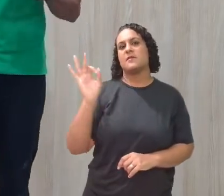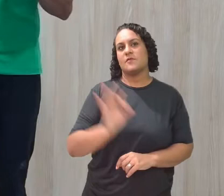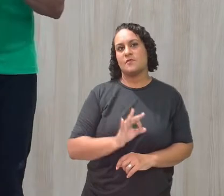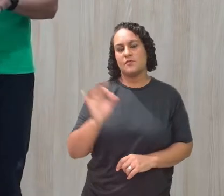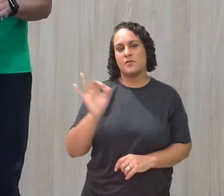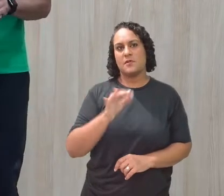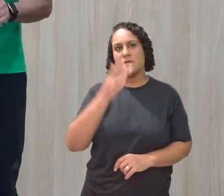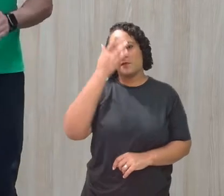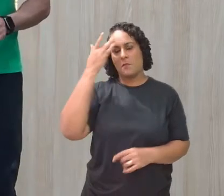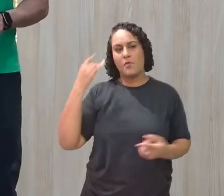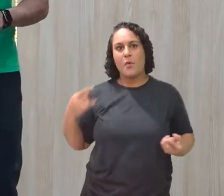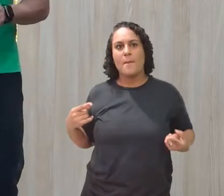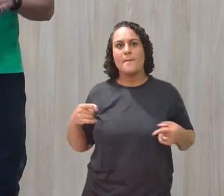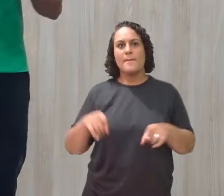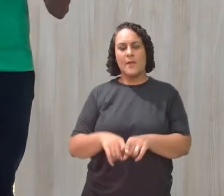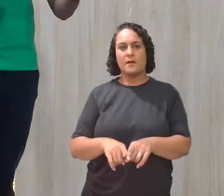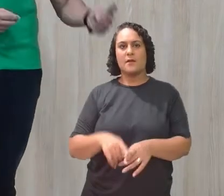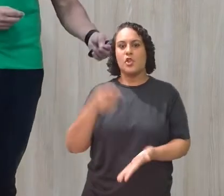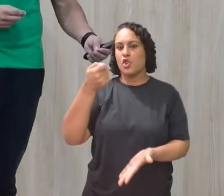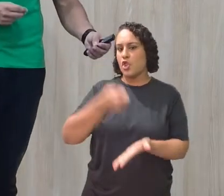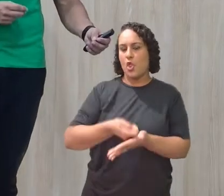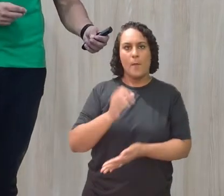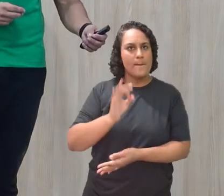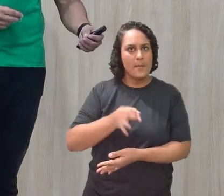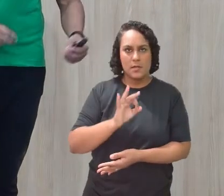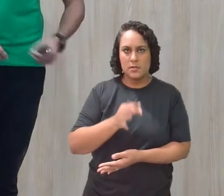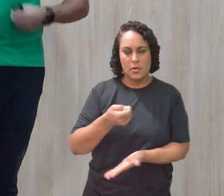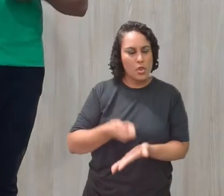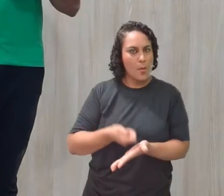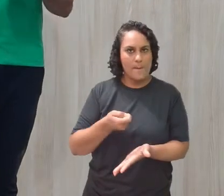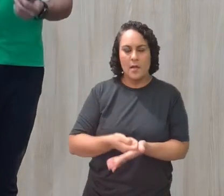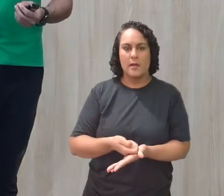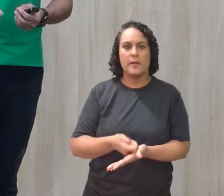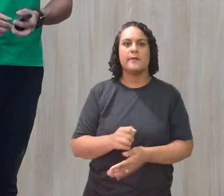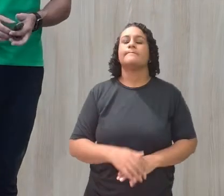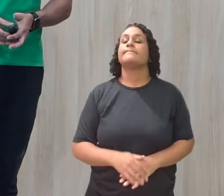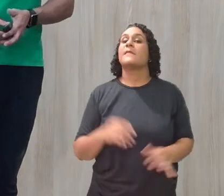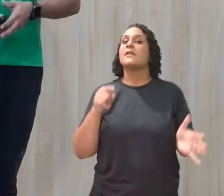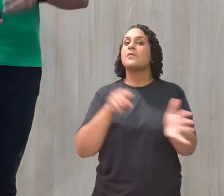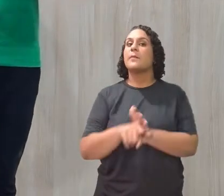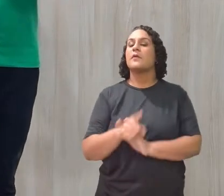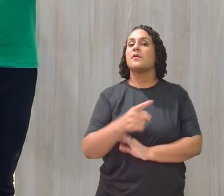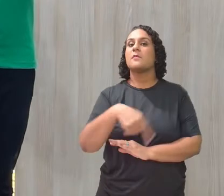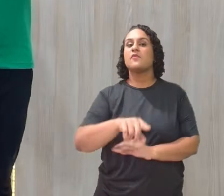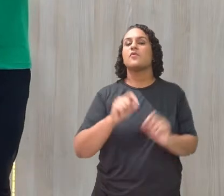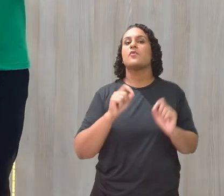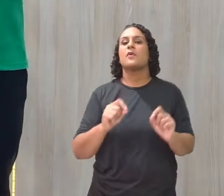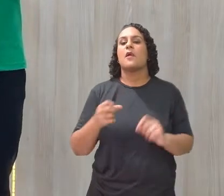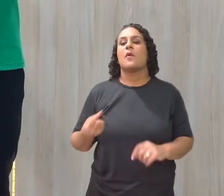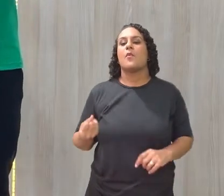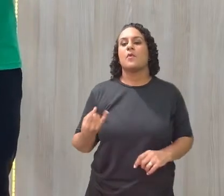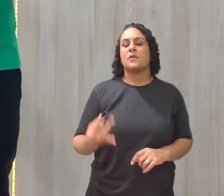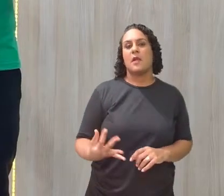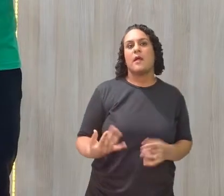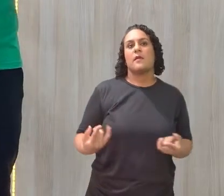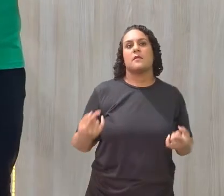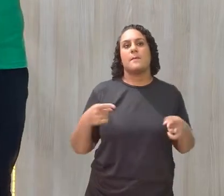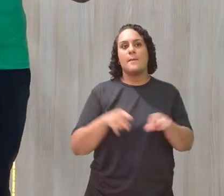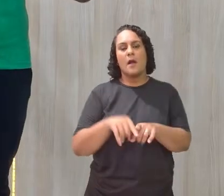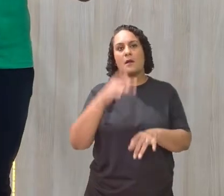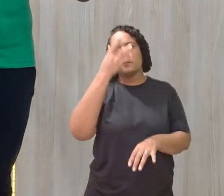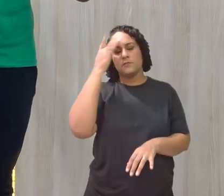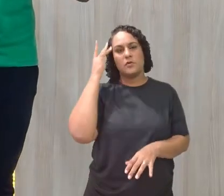dos sócios estão inadimplentes. E se eu perguntasse para você, qual é a quantidade de sócios que